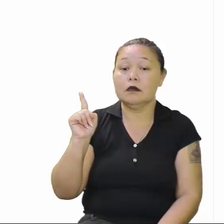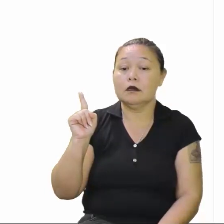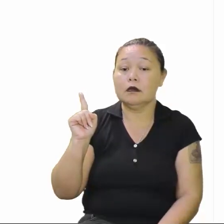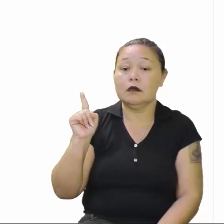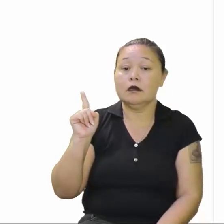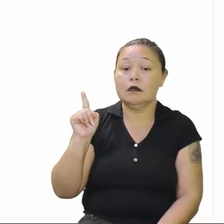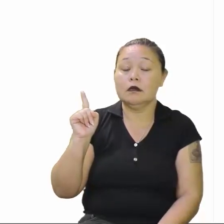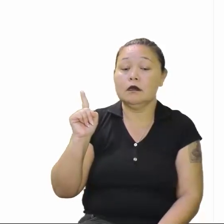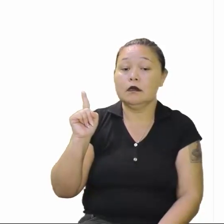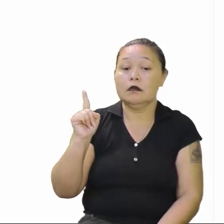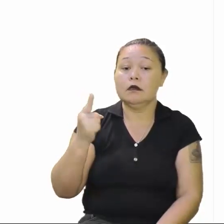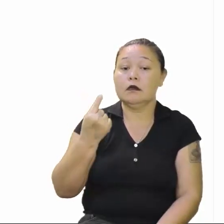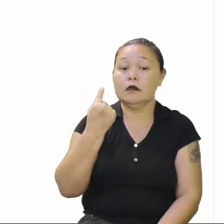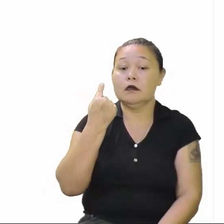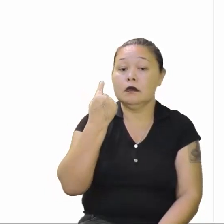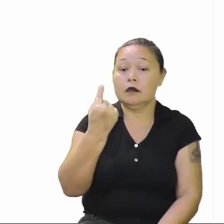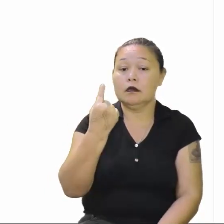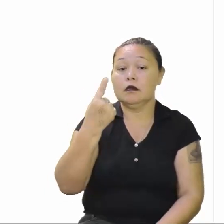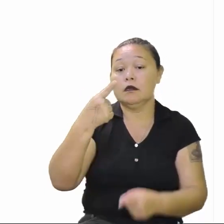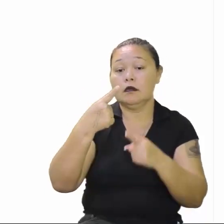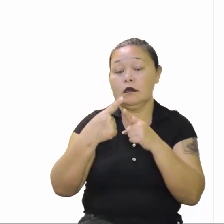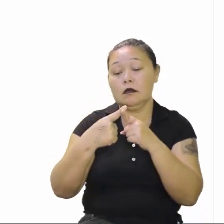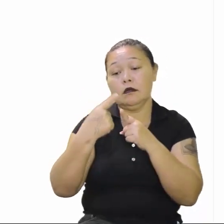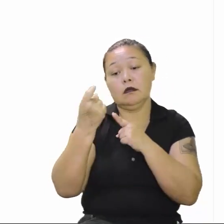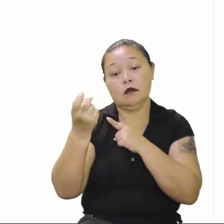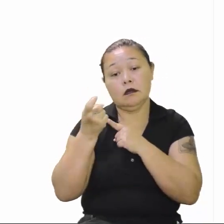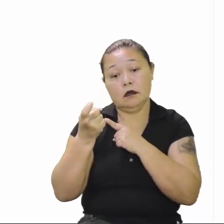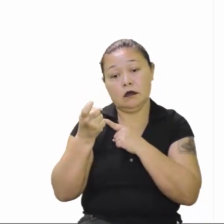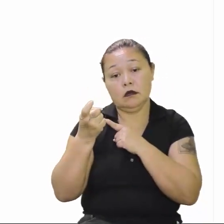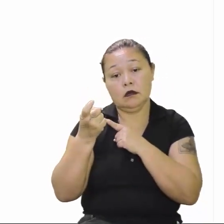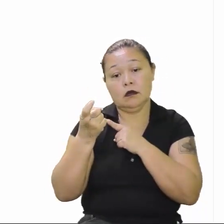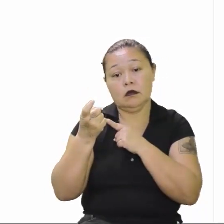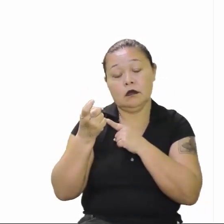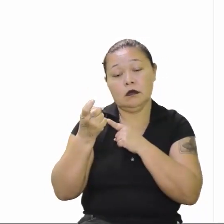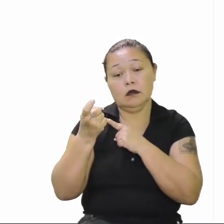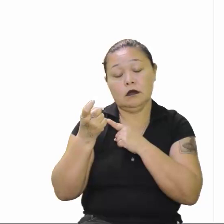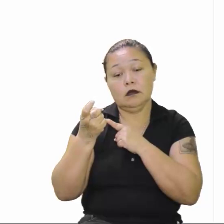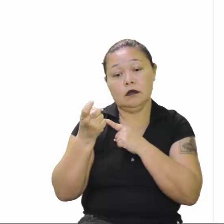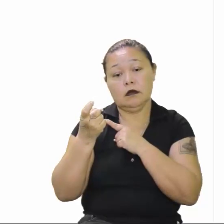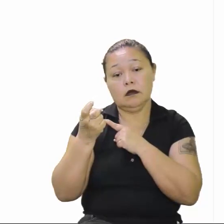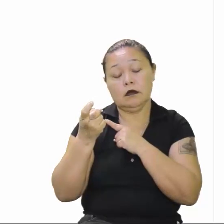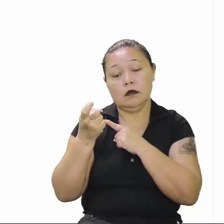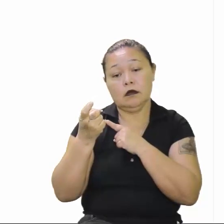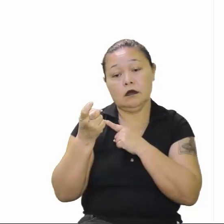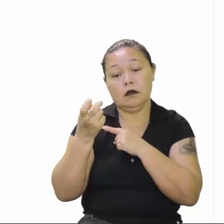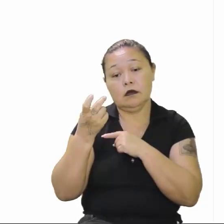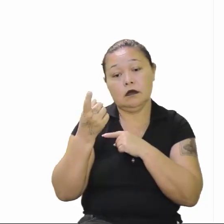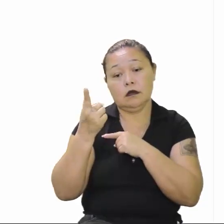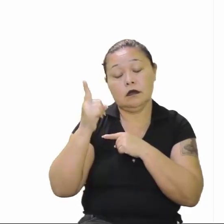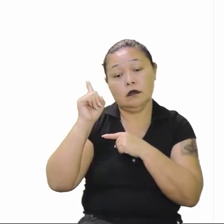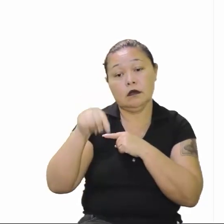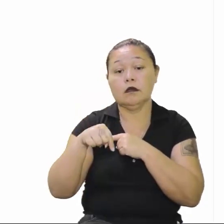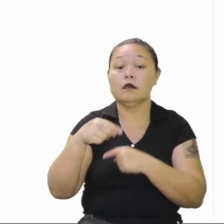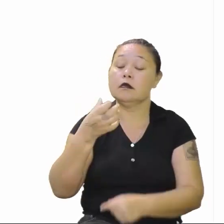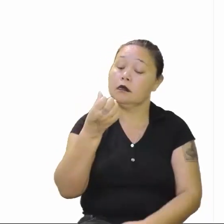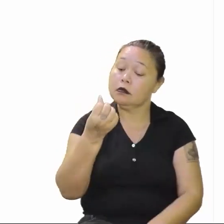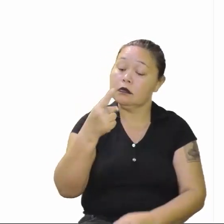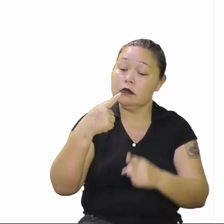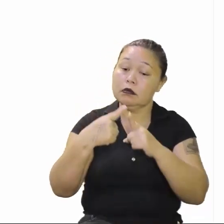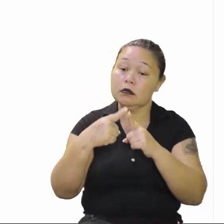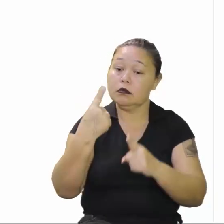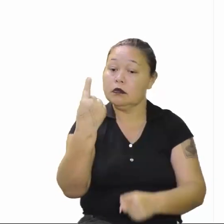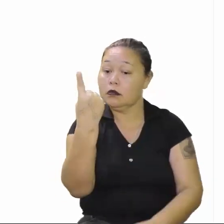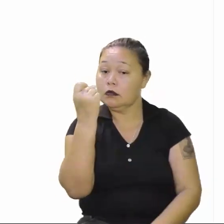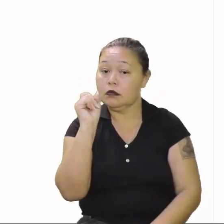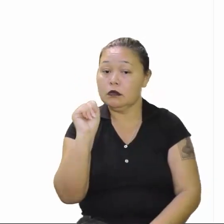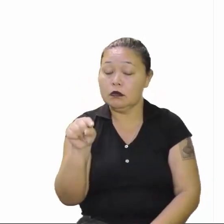1 vezes x é igual a 6 vezes 1000. E